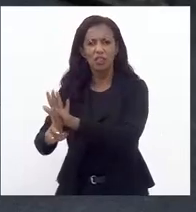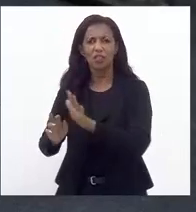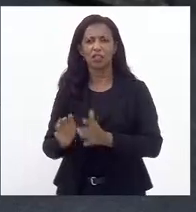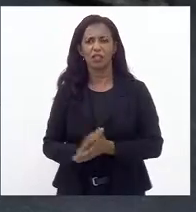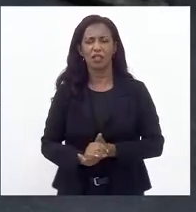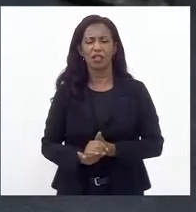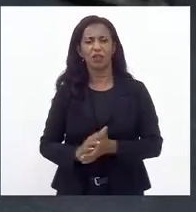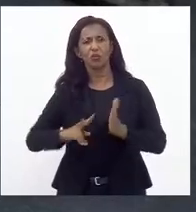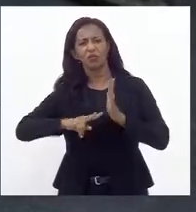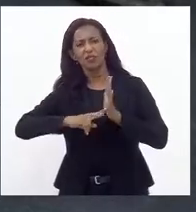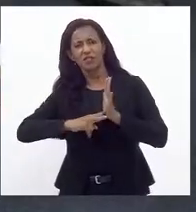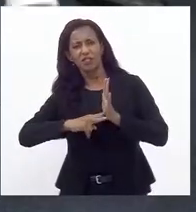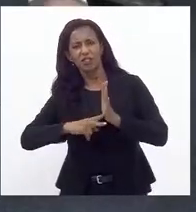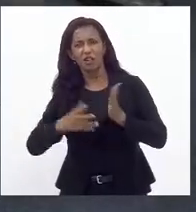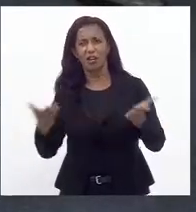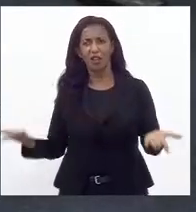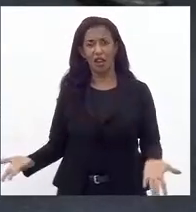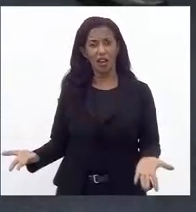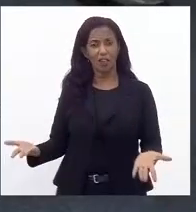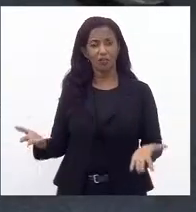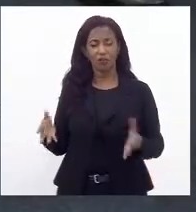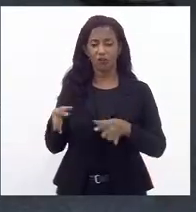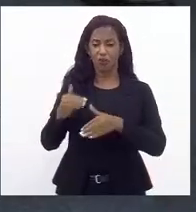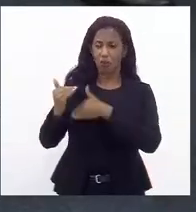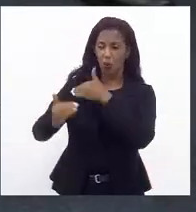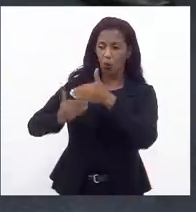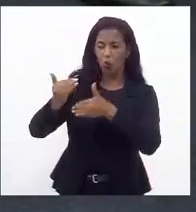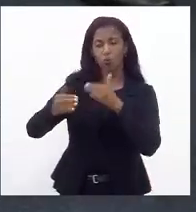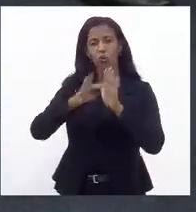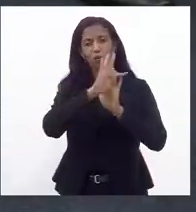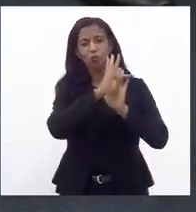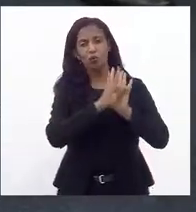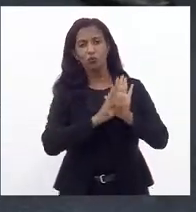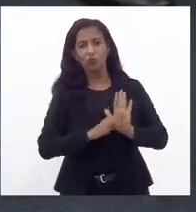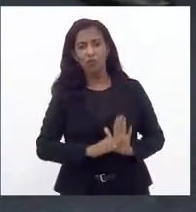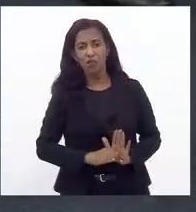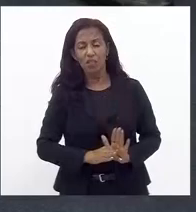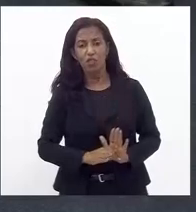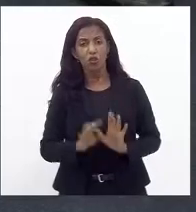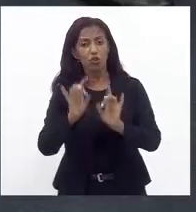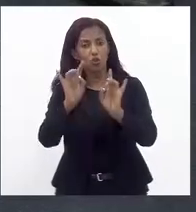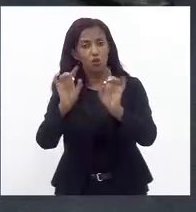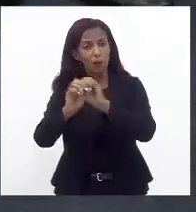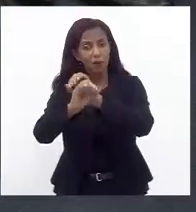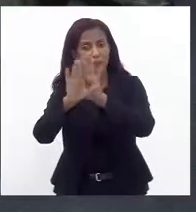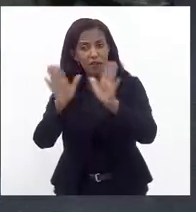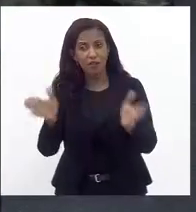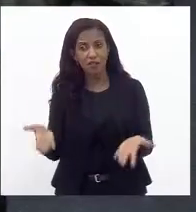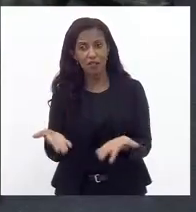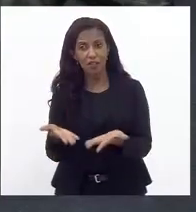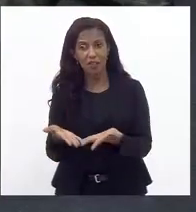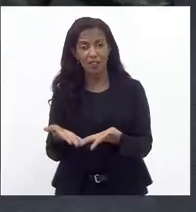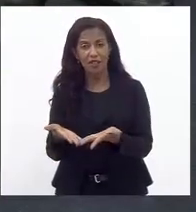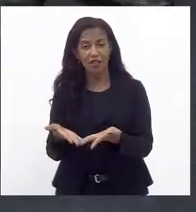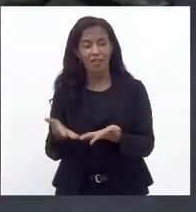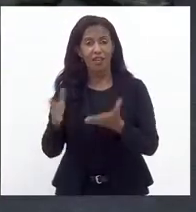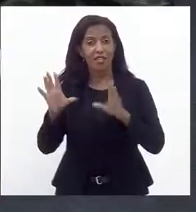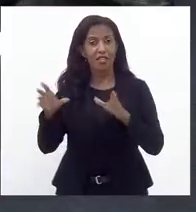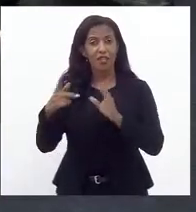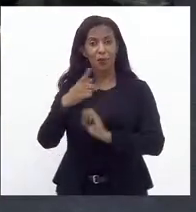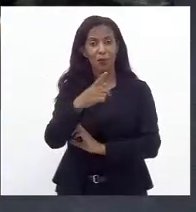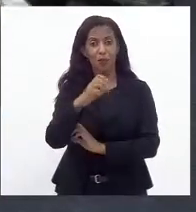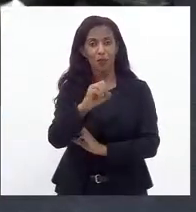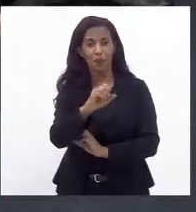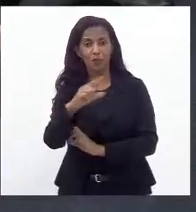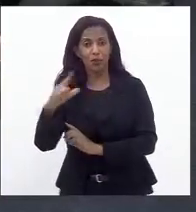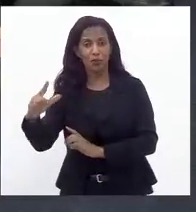dos sindicatos construímos um texto só para deixar claro que a malandragem do